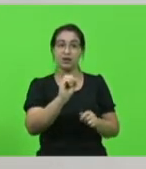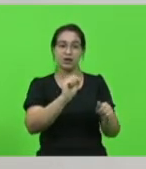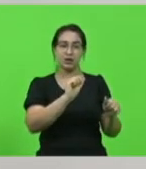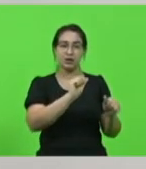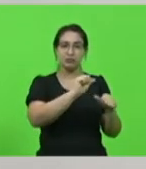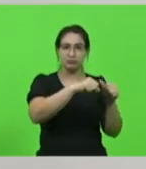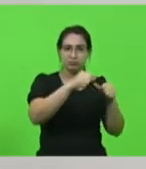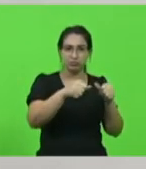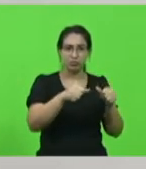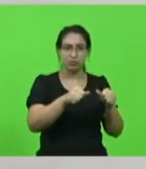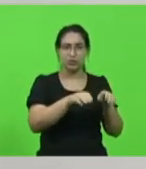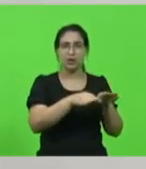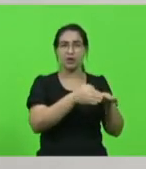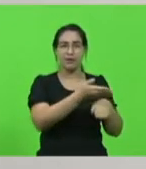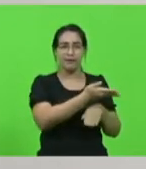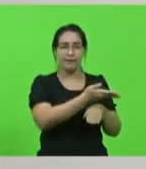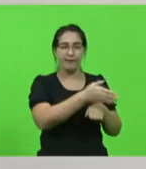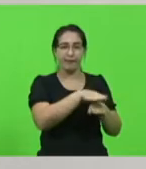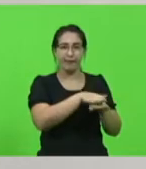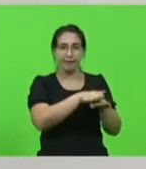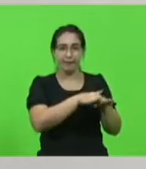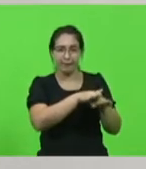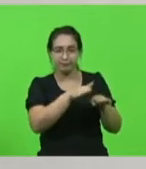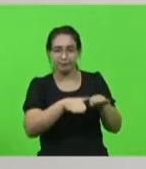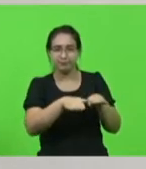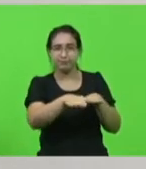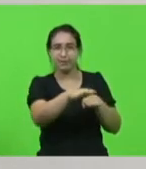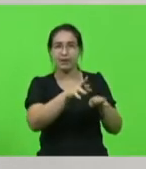Nenhum maluco faria isso.